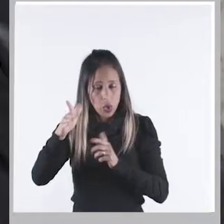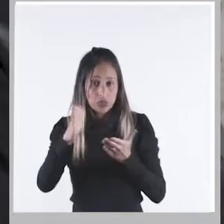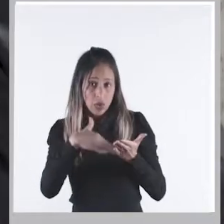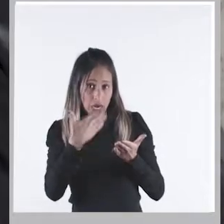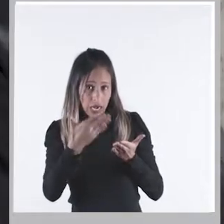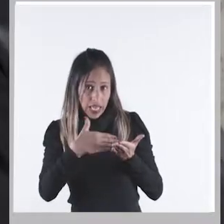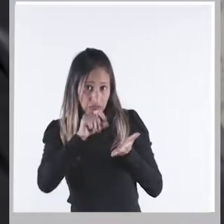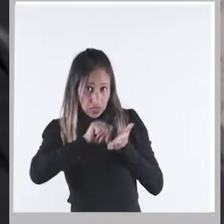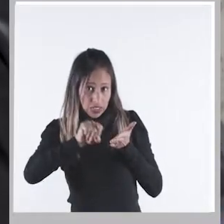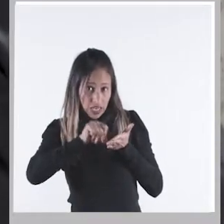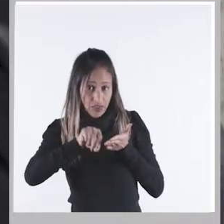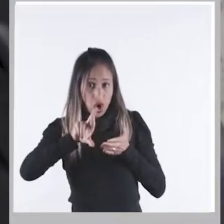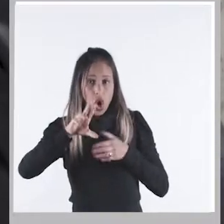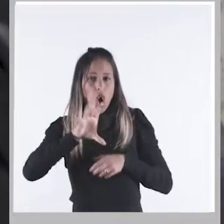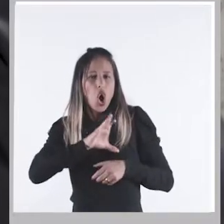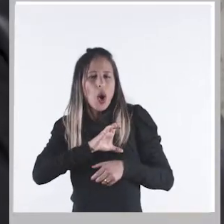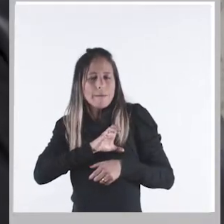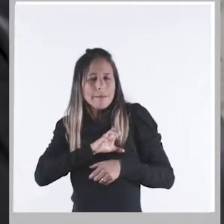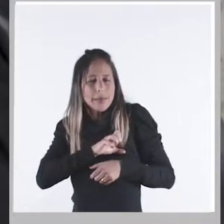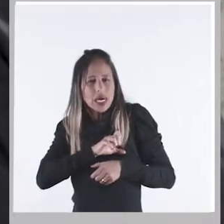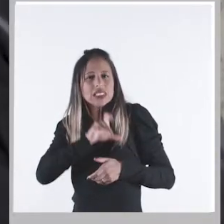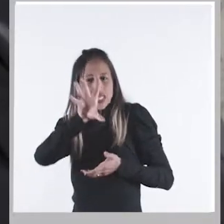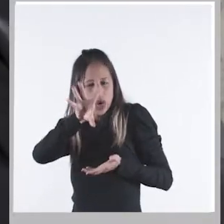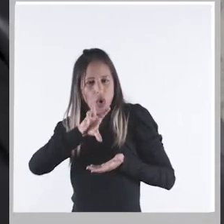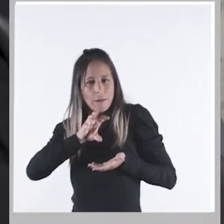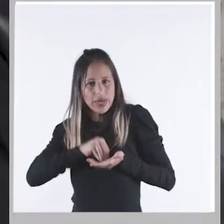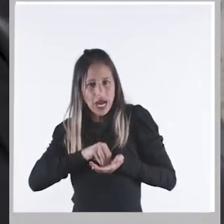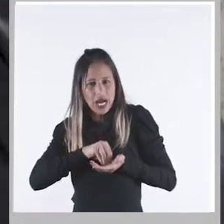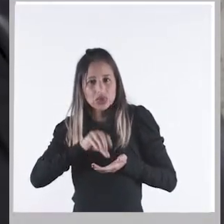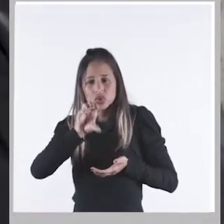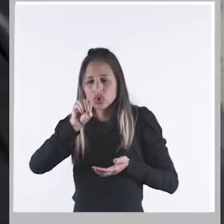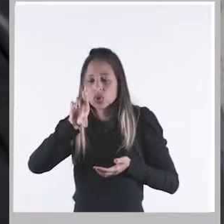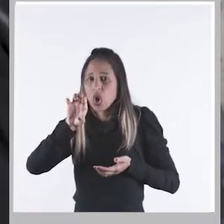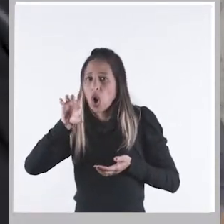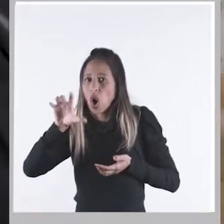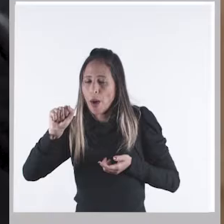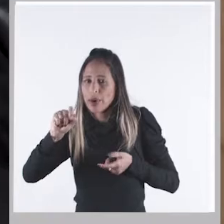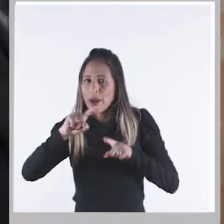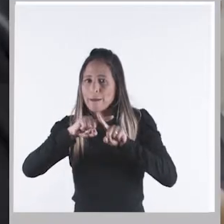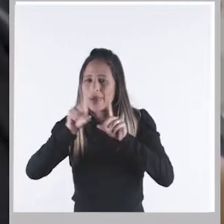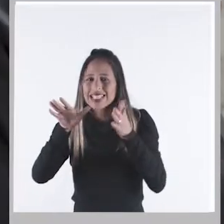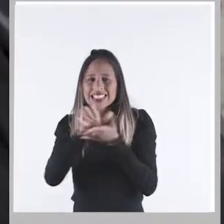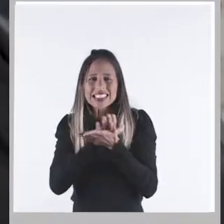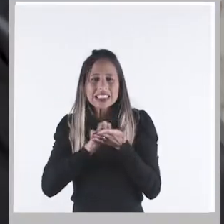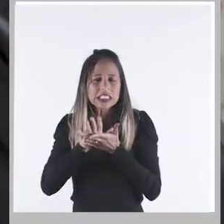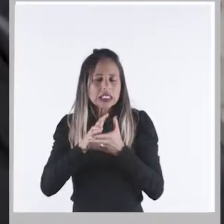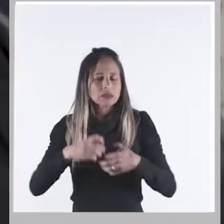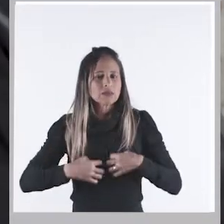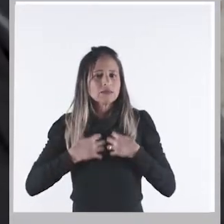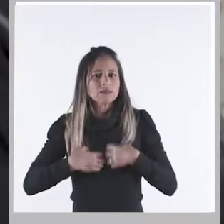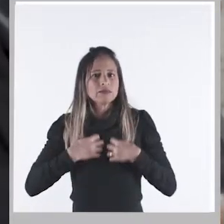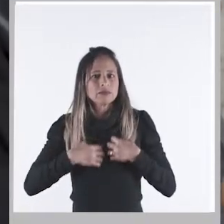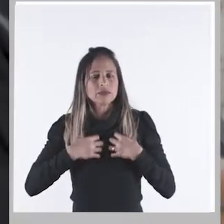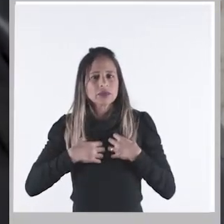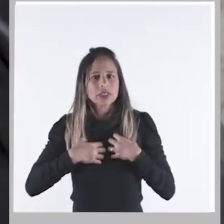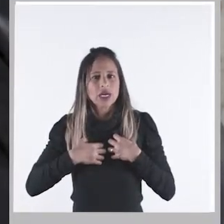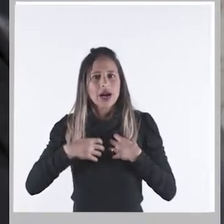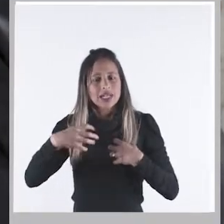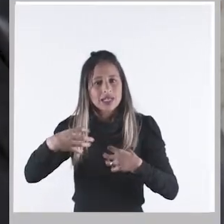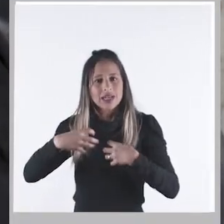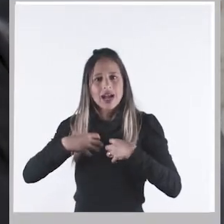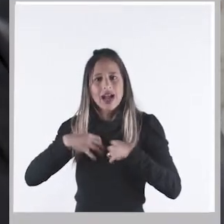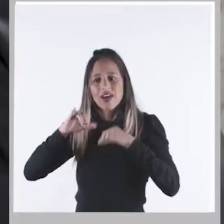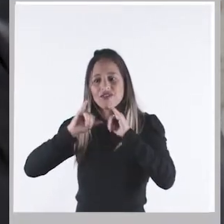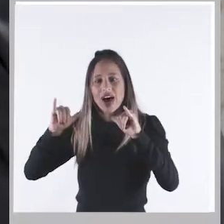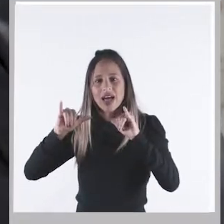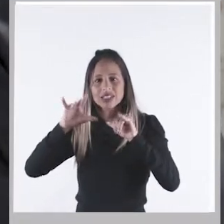eu estou escrevendo, o romance, é inspirado na obra de Clarice, mas nada me irrita mais do que a maneira como Clarice